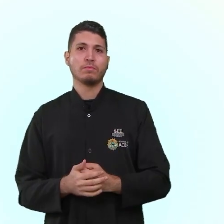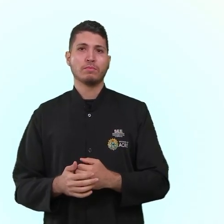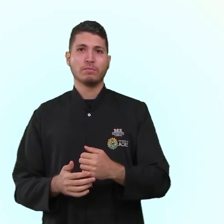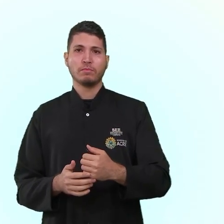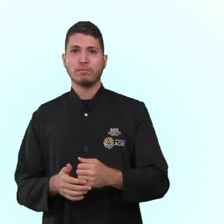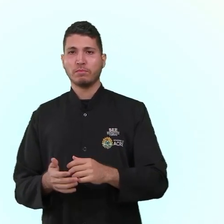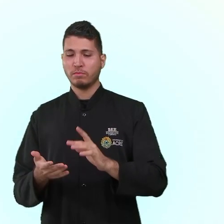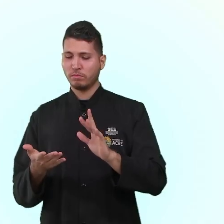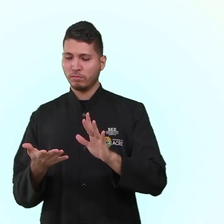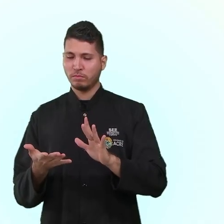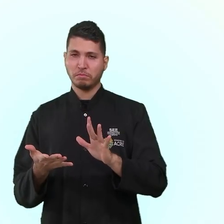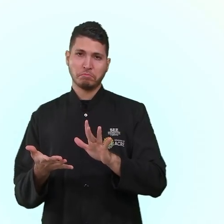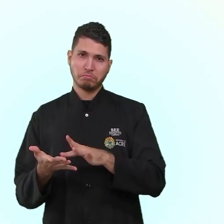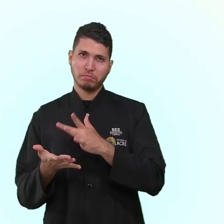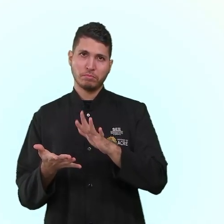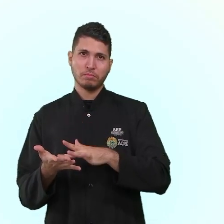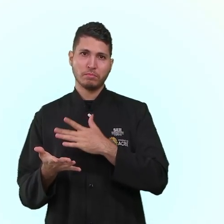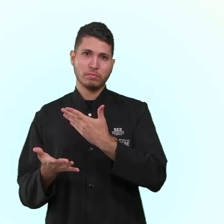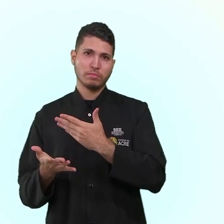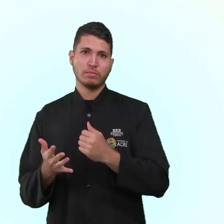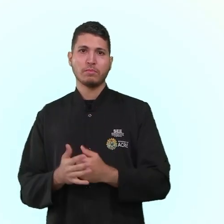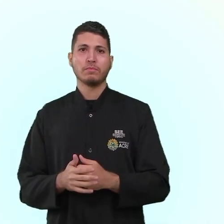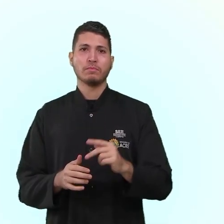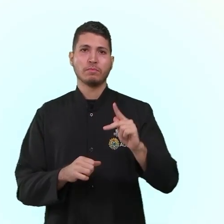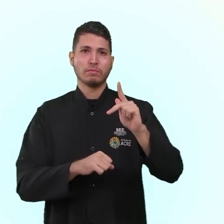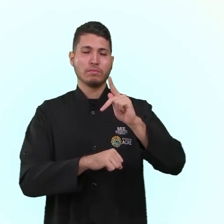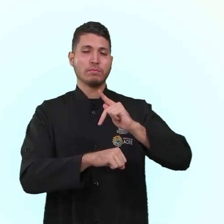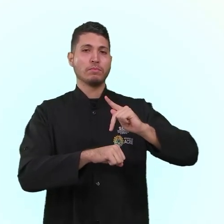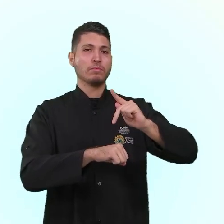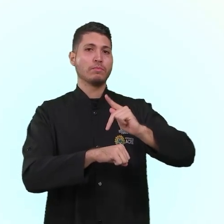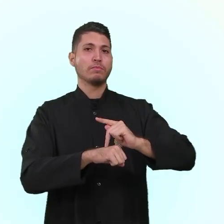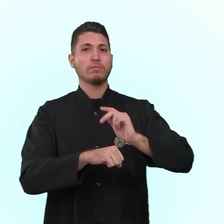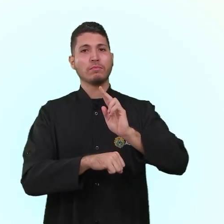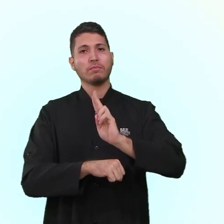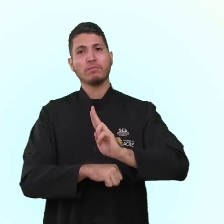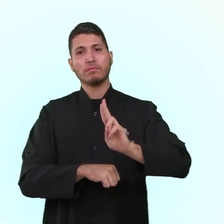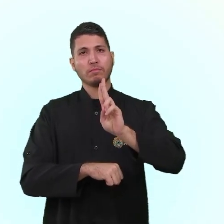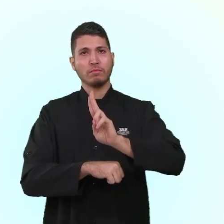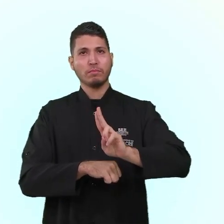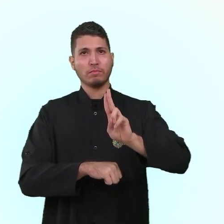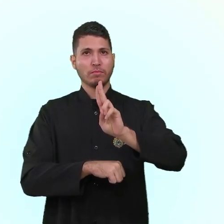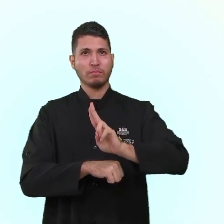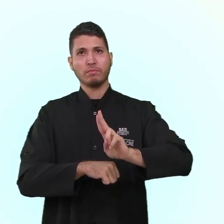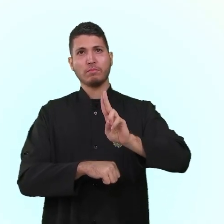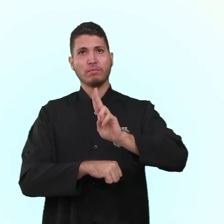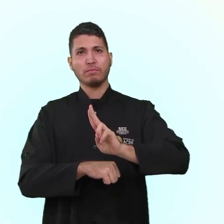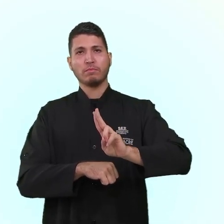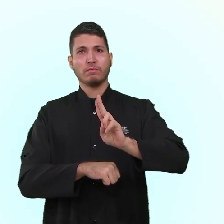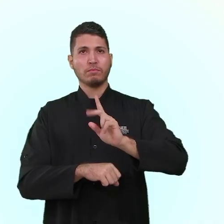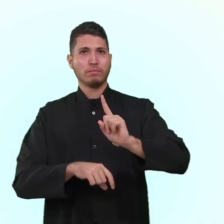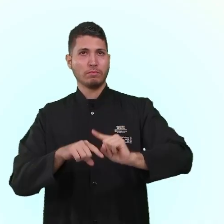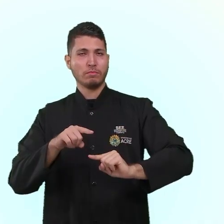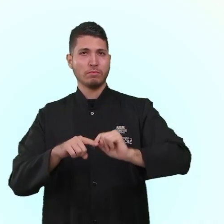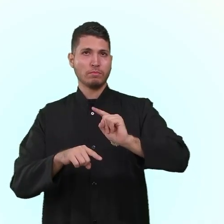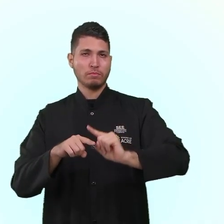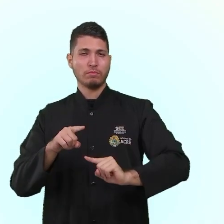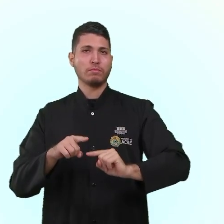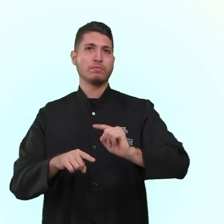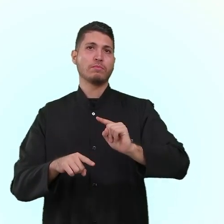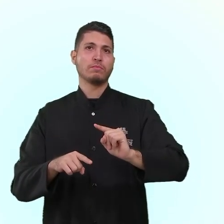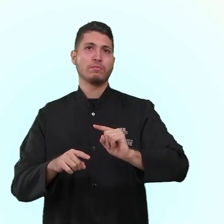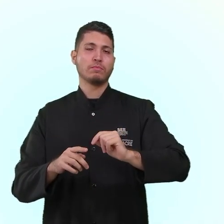países consumidores. O que eu estou querendo dizer? São os países que consomem esses produtos,